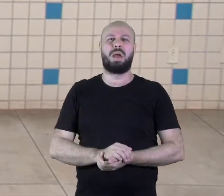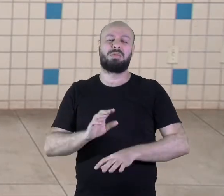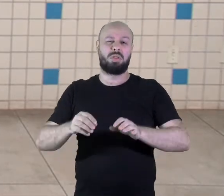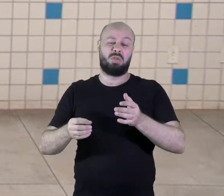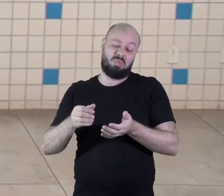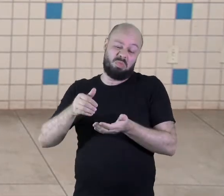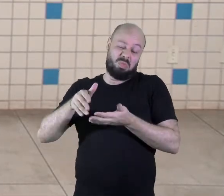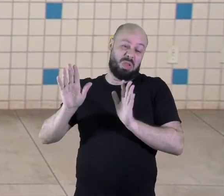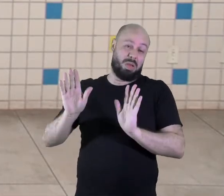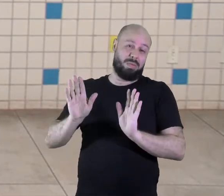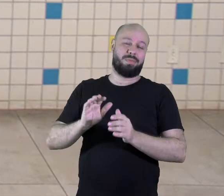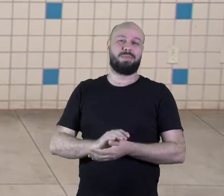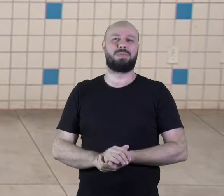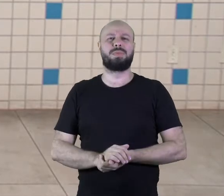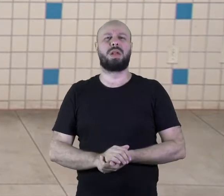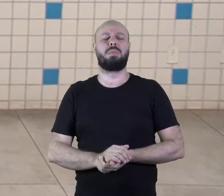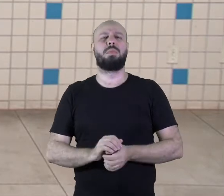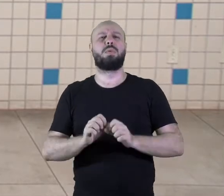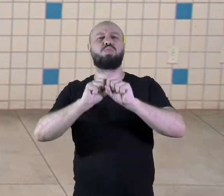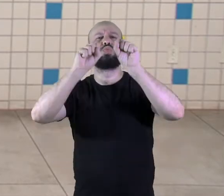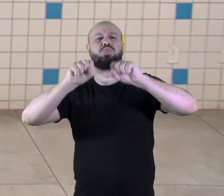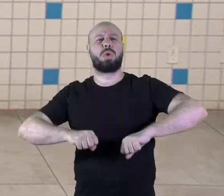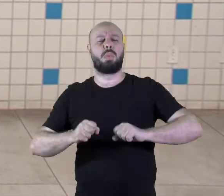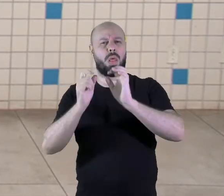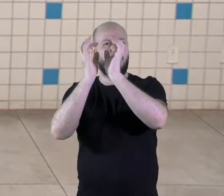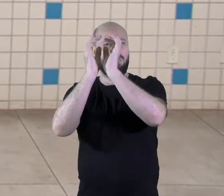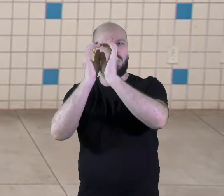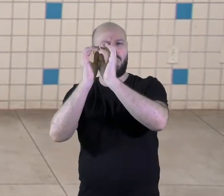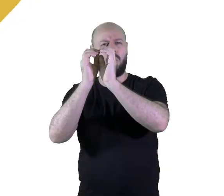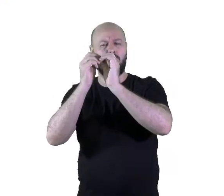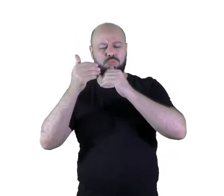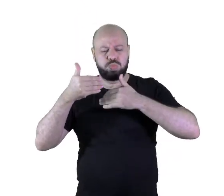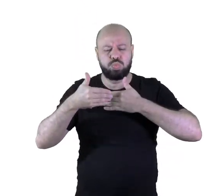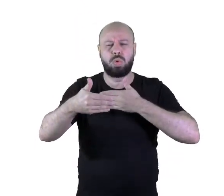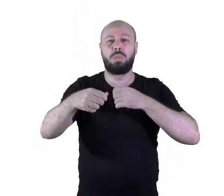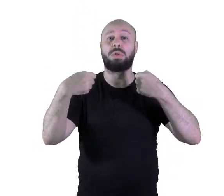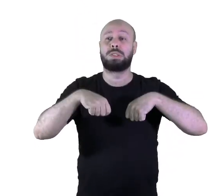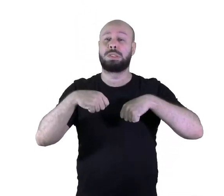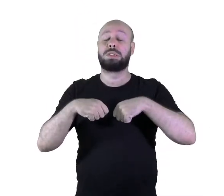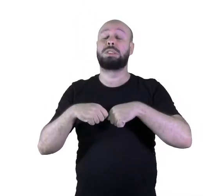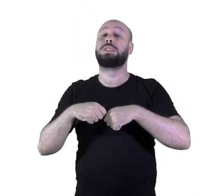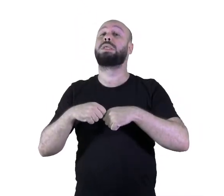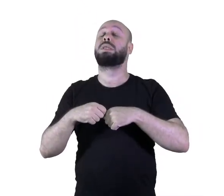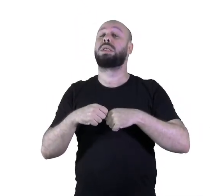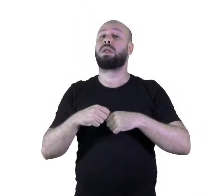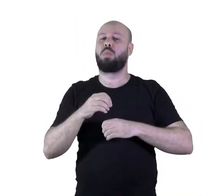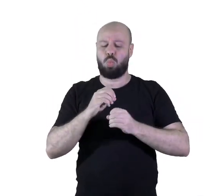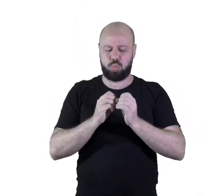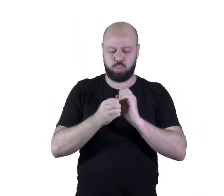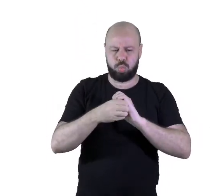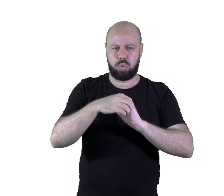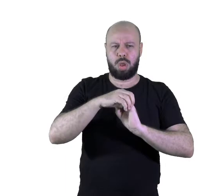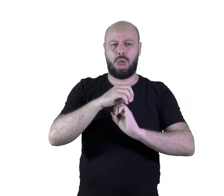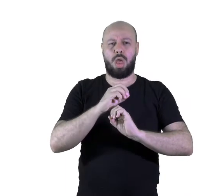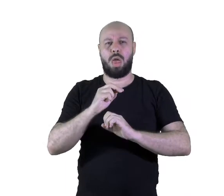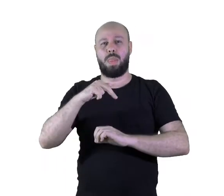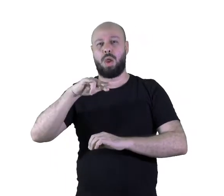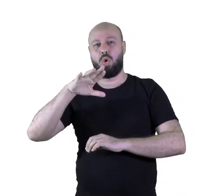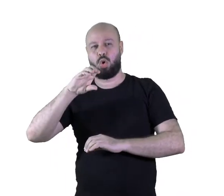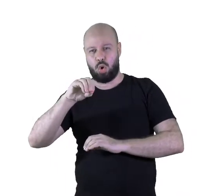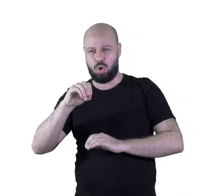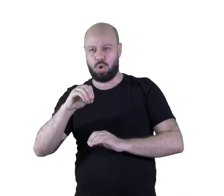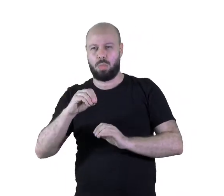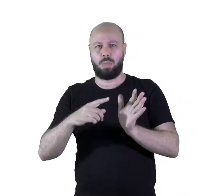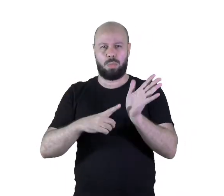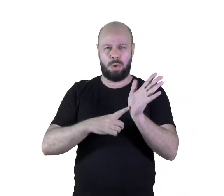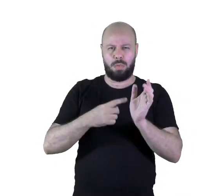para o sistema nervoso funcionar, precisa de uma célula chamada neurônio. Observem na foto aí. E depois tem outra também